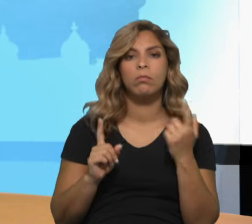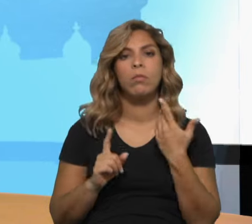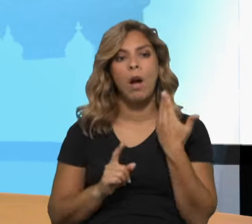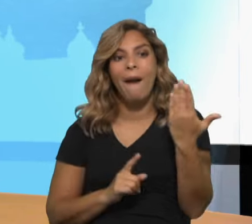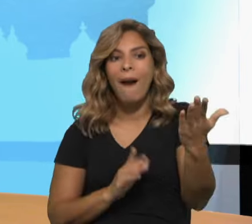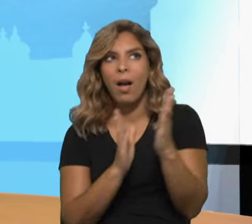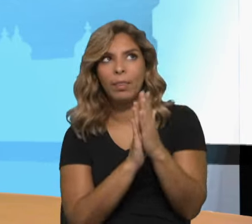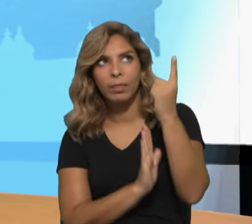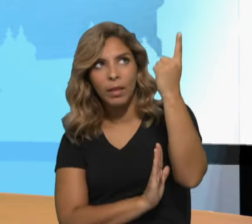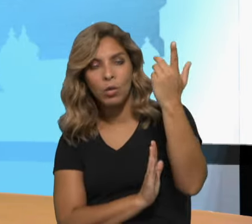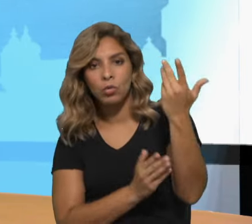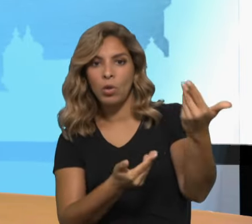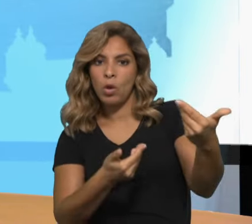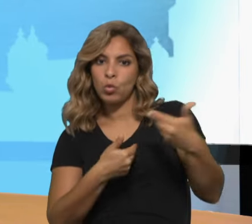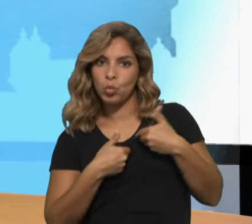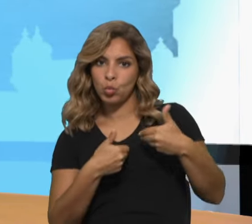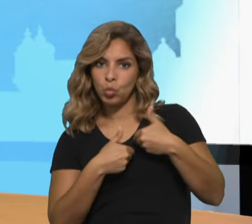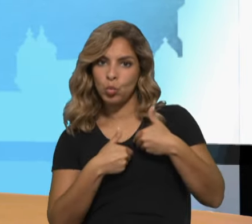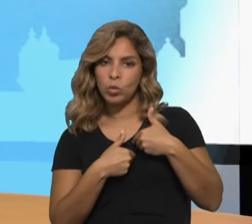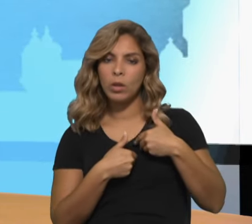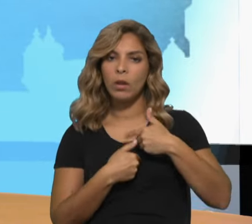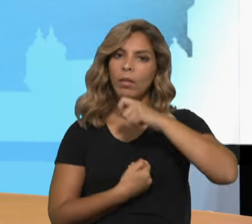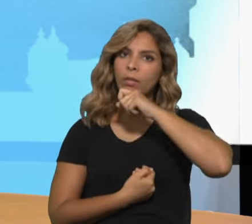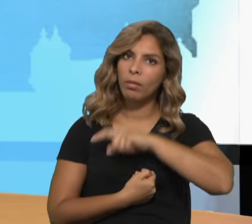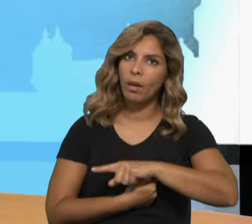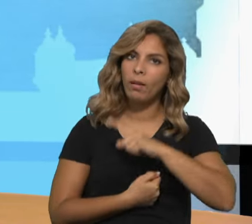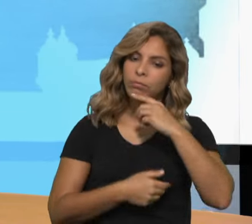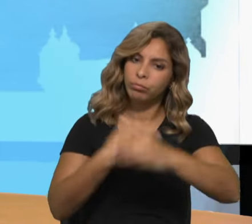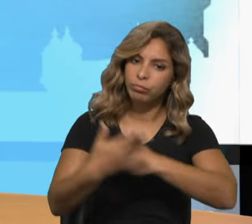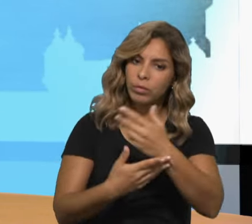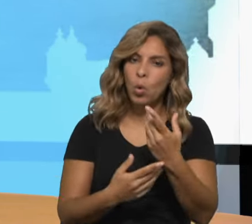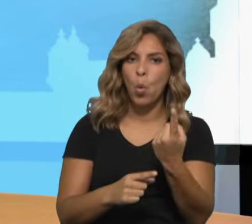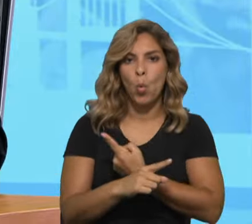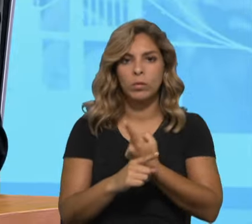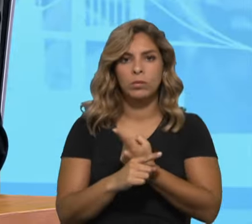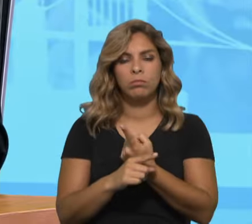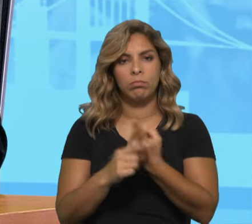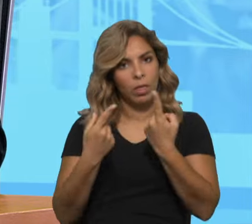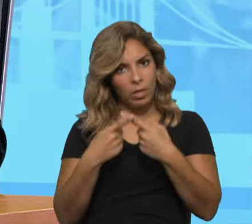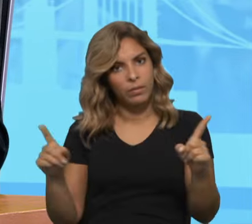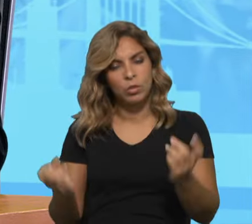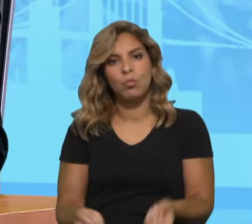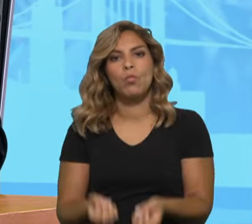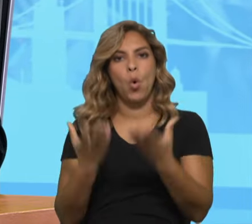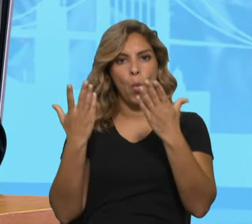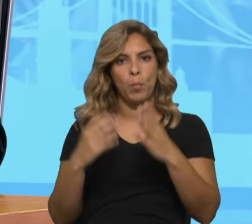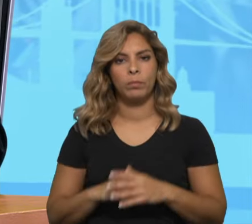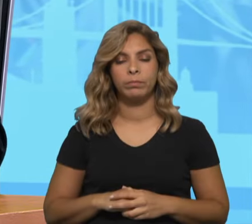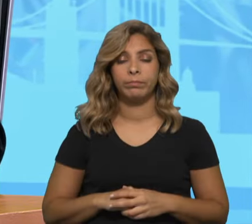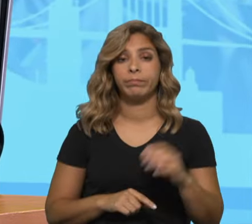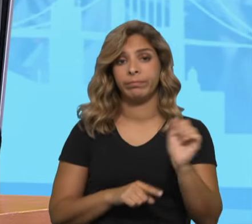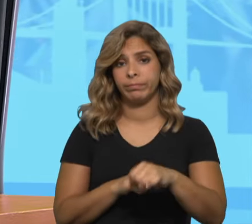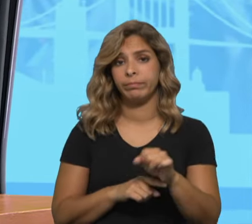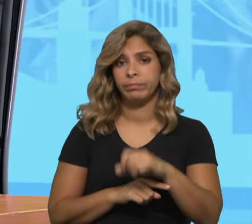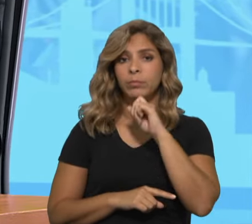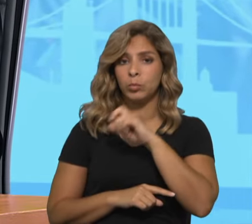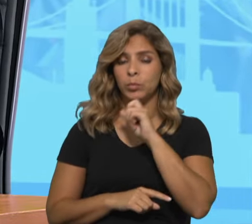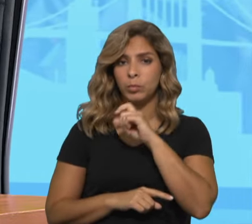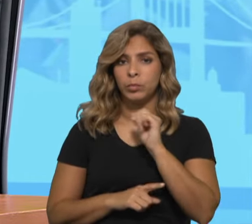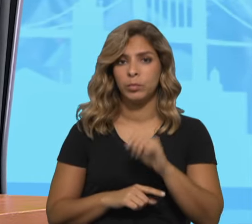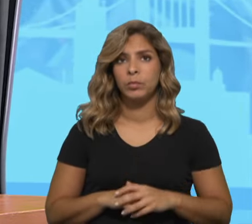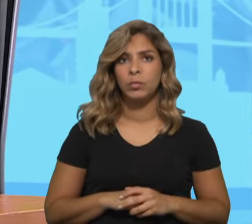Deus, capacidades para que as coisas possam ser diferentes. Se calhar foi essa a razão, porque Jesus, um